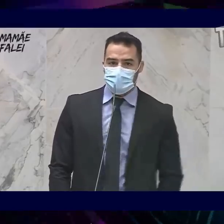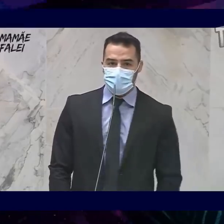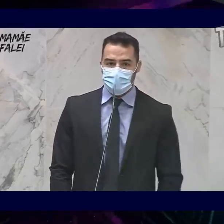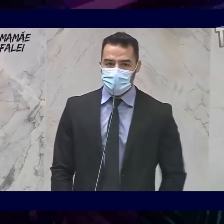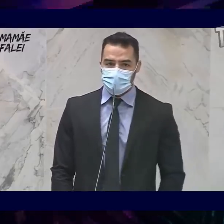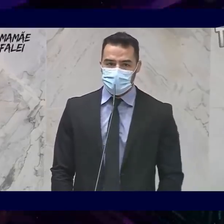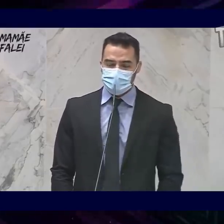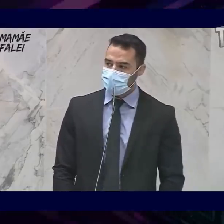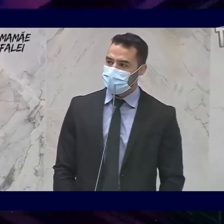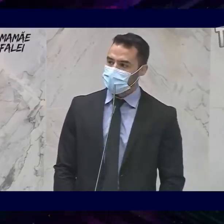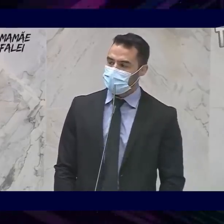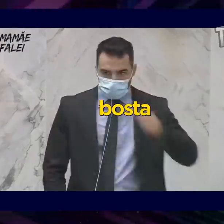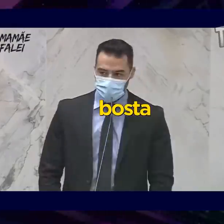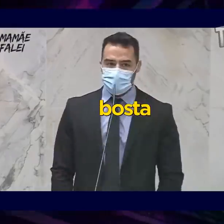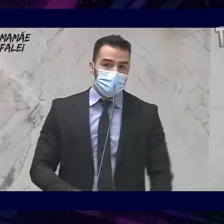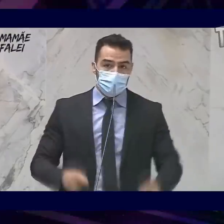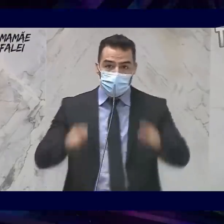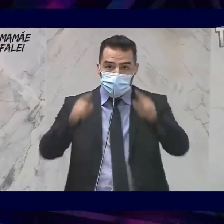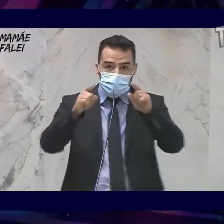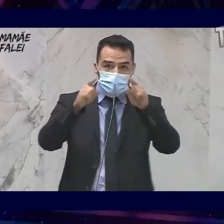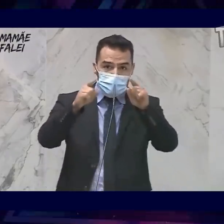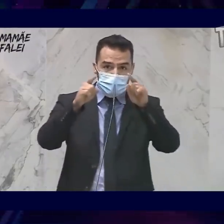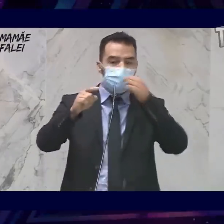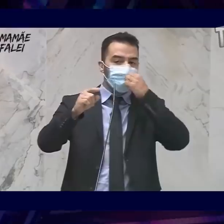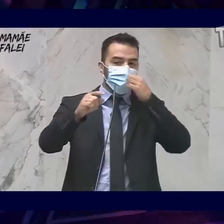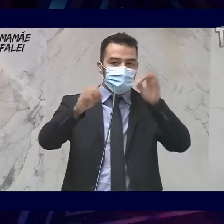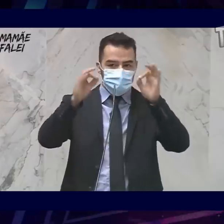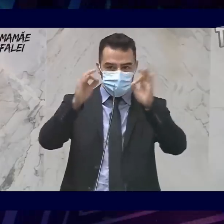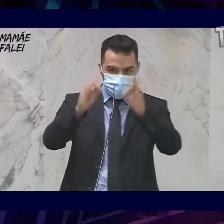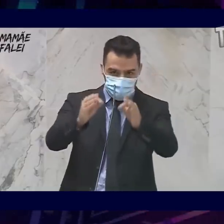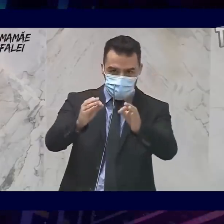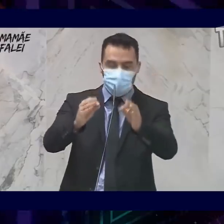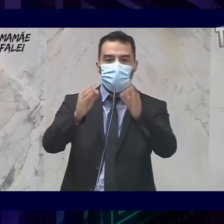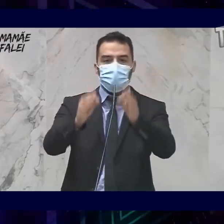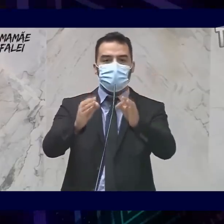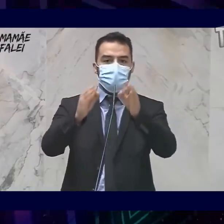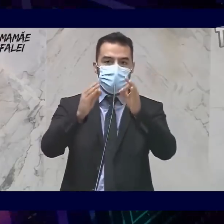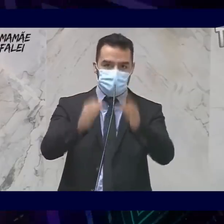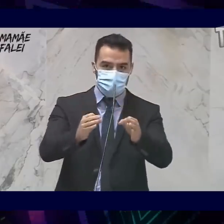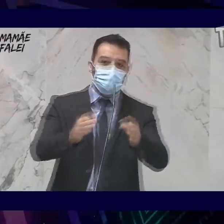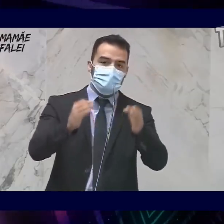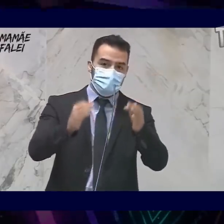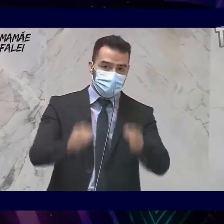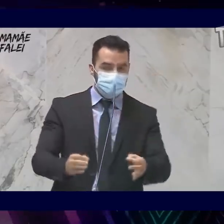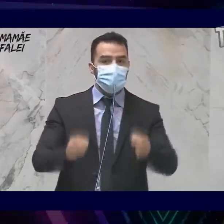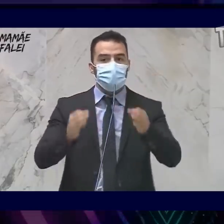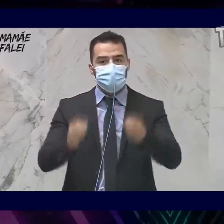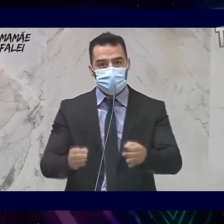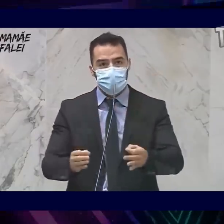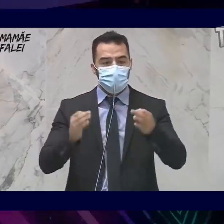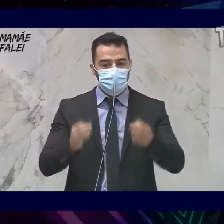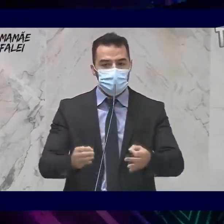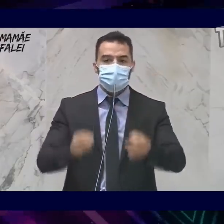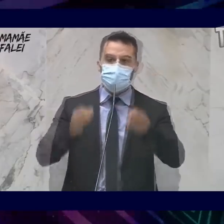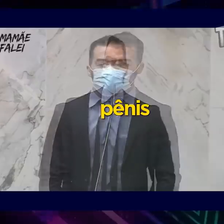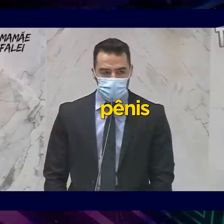mas é um cara que realmente tá ali pra fazer bosta. Eu quero que você saiba que o nome deste homem é Roque Barbieri e ele está votando a